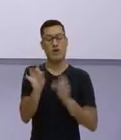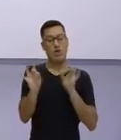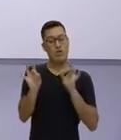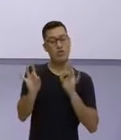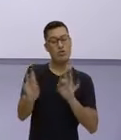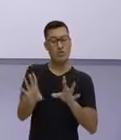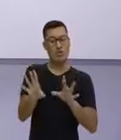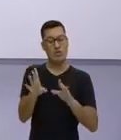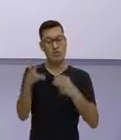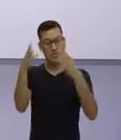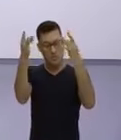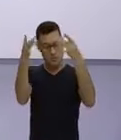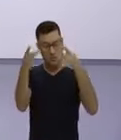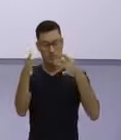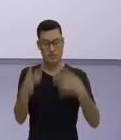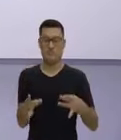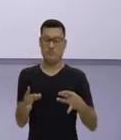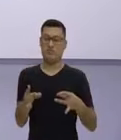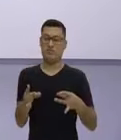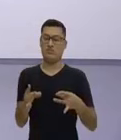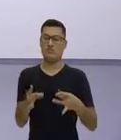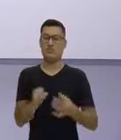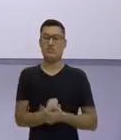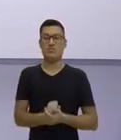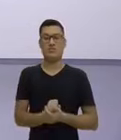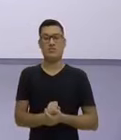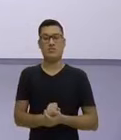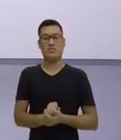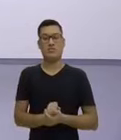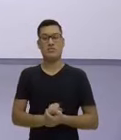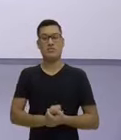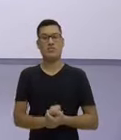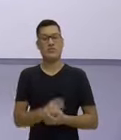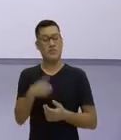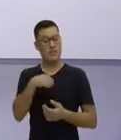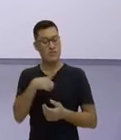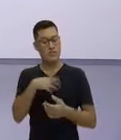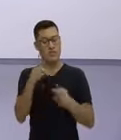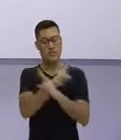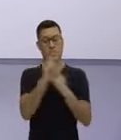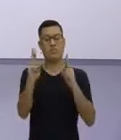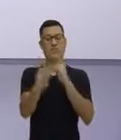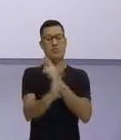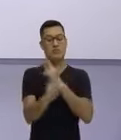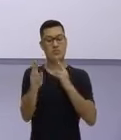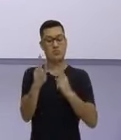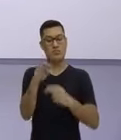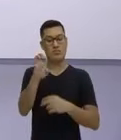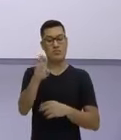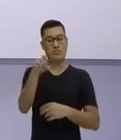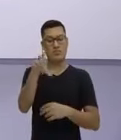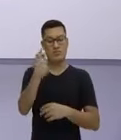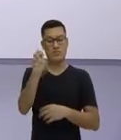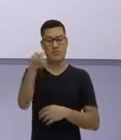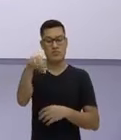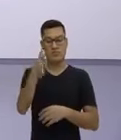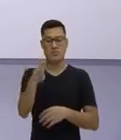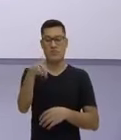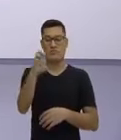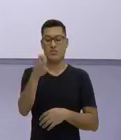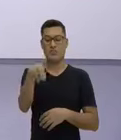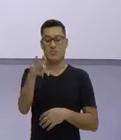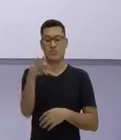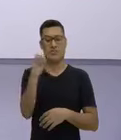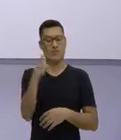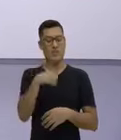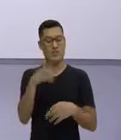Hugo vai explicar. Desculpa. Perfeito. E assim, sempre deixar claro que toda vez que eu tiver relação entre elementos, né, em que um dependa do outro, eu tenho uma função. E aí,